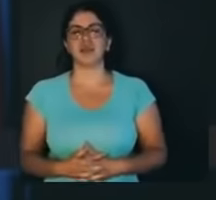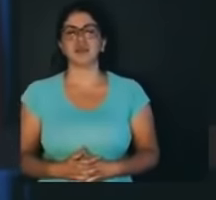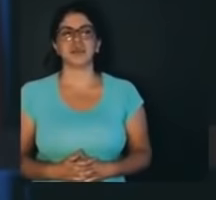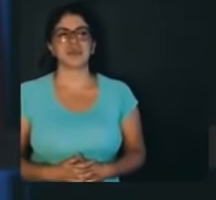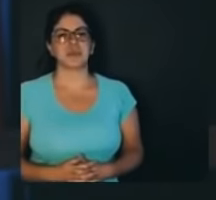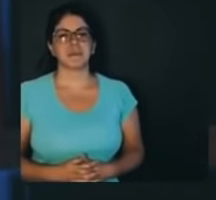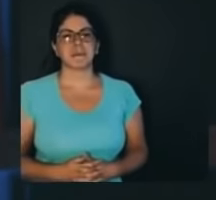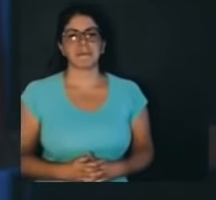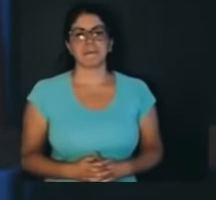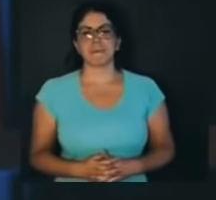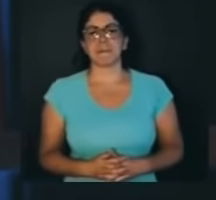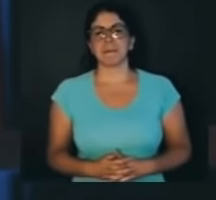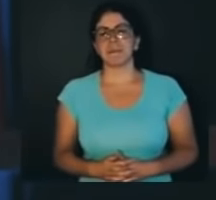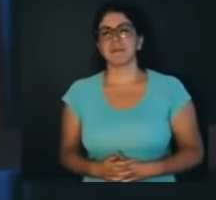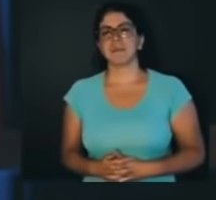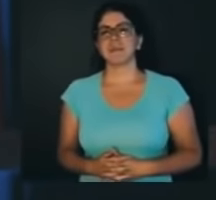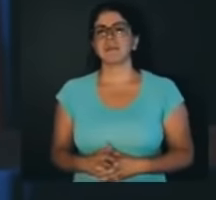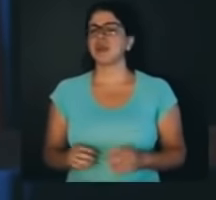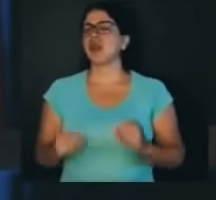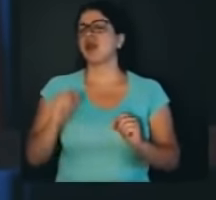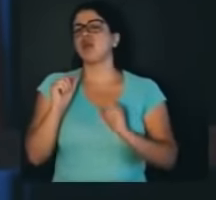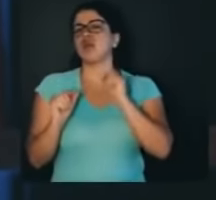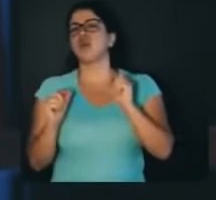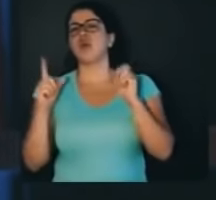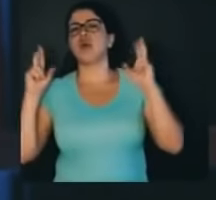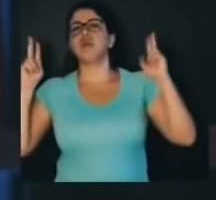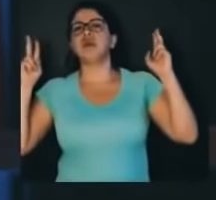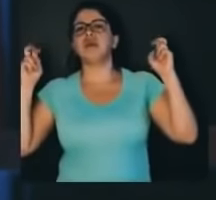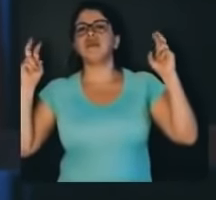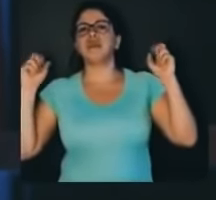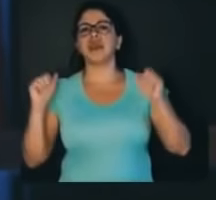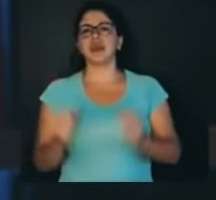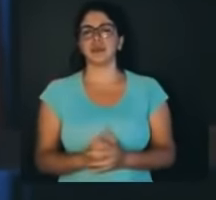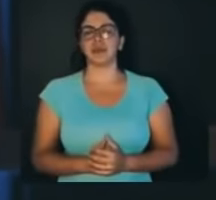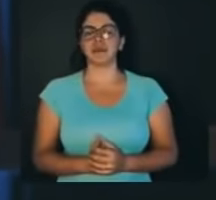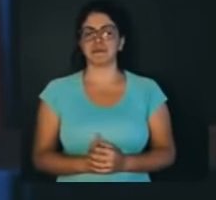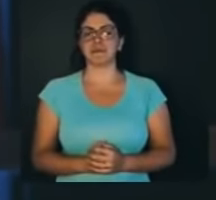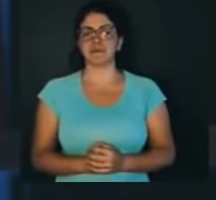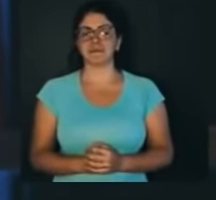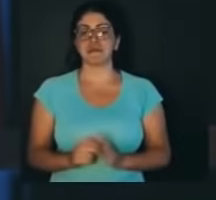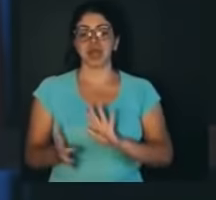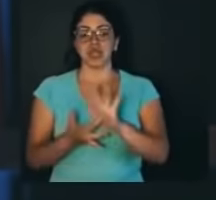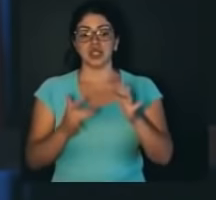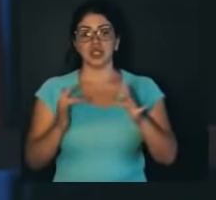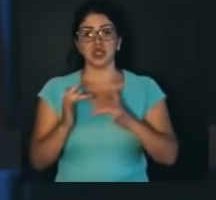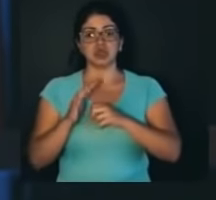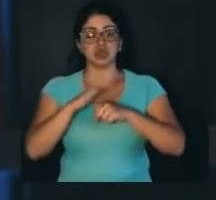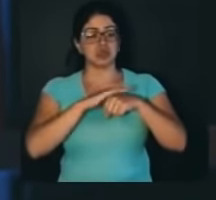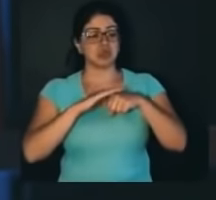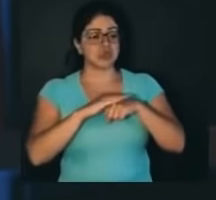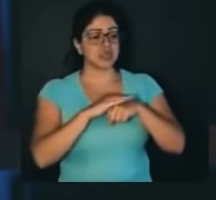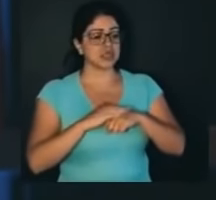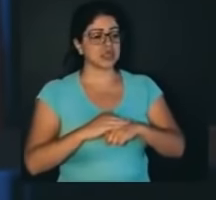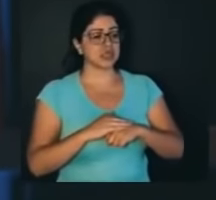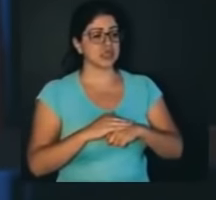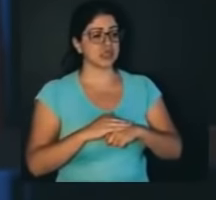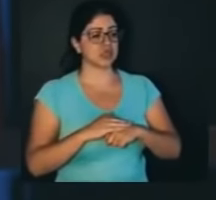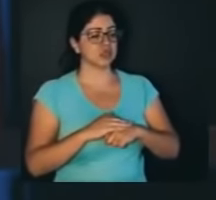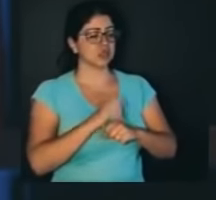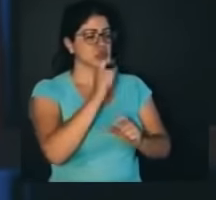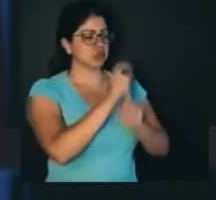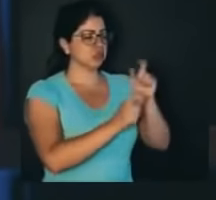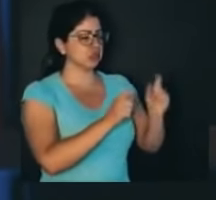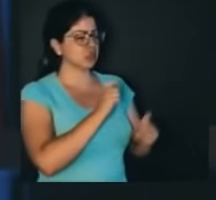de Jesus e em alguns outros momentos. Jesus está conversando com os fariseus que vêm questioná-lo do porquê